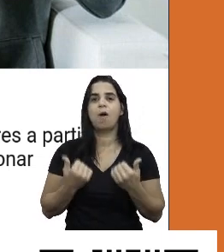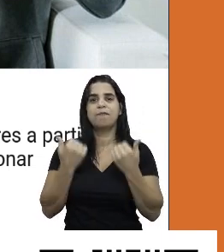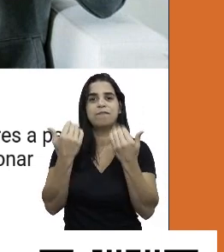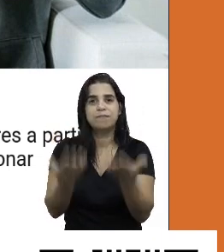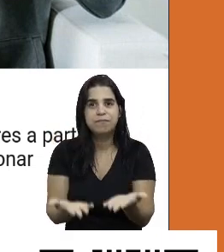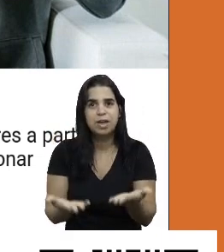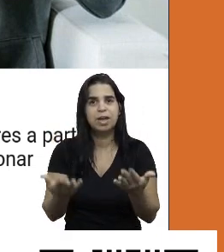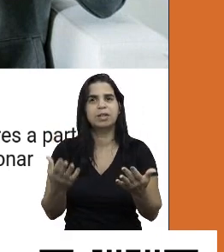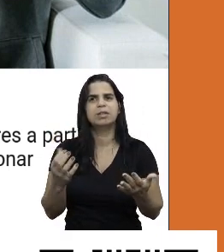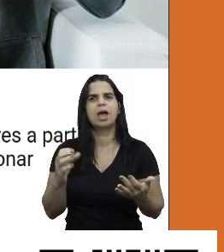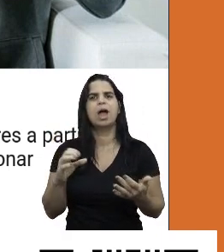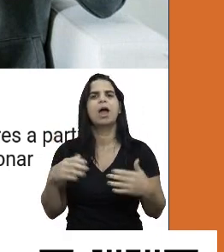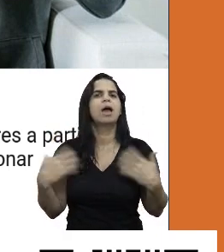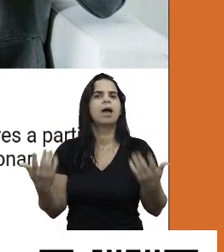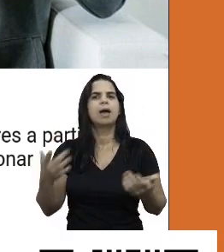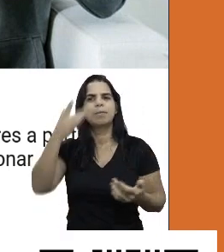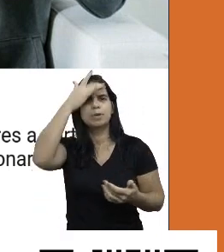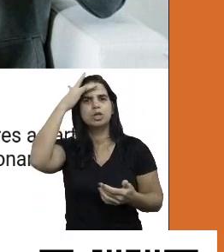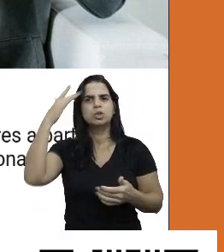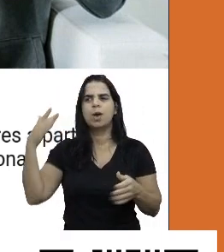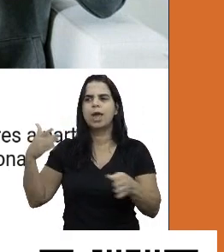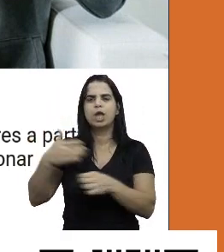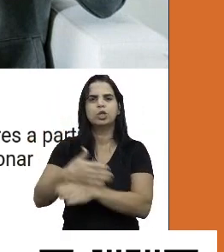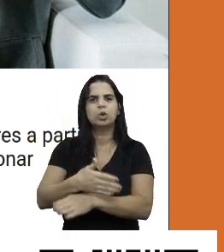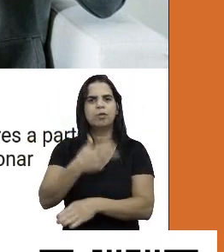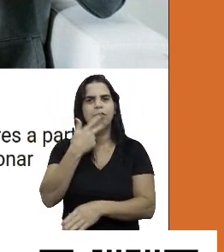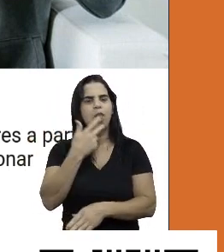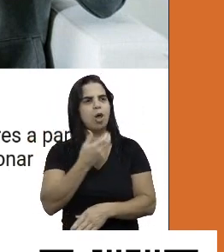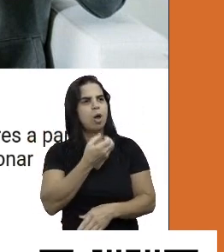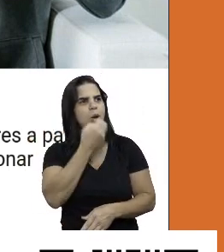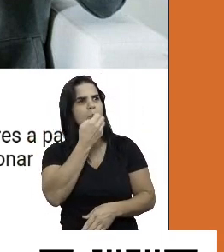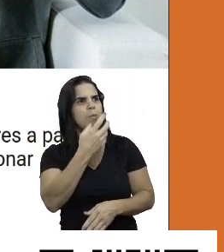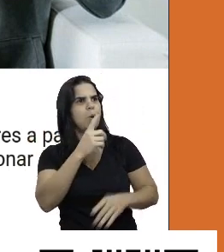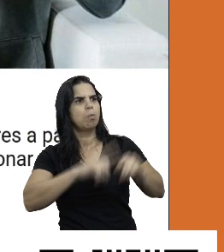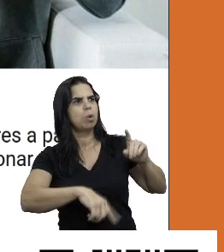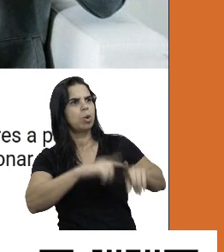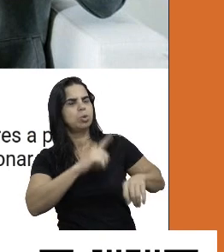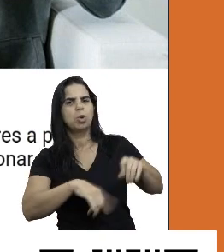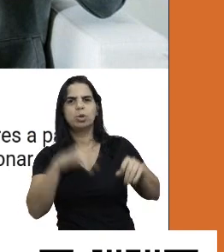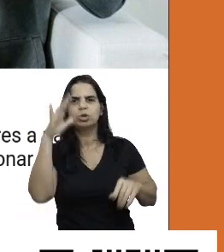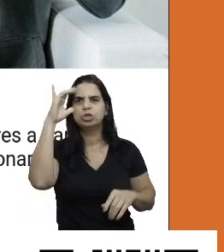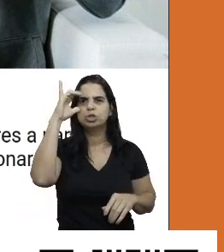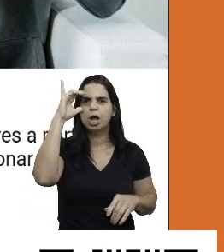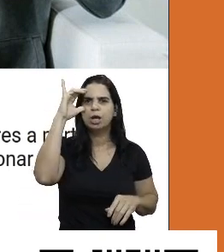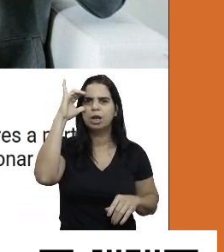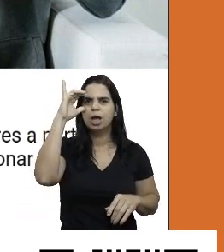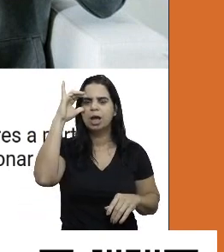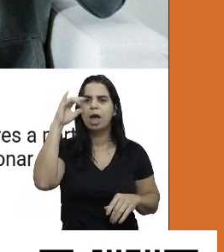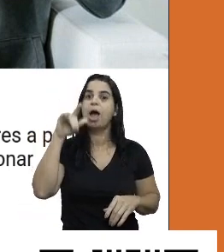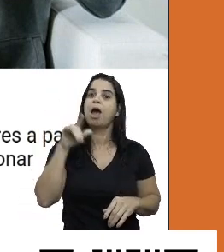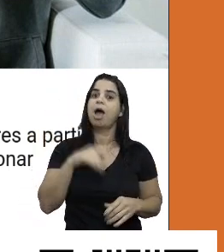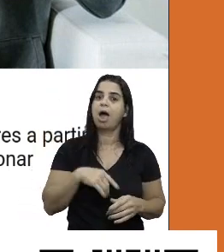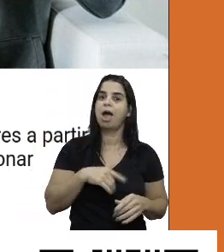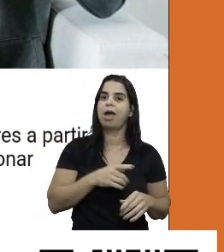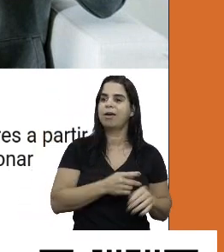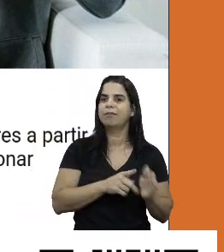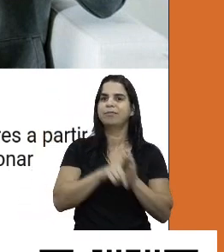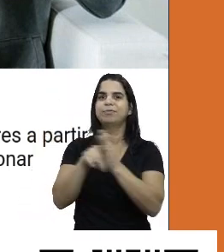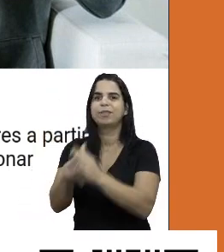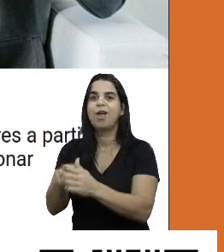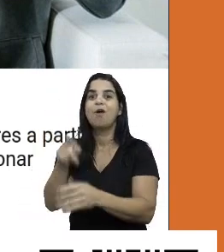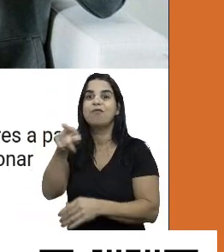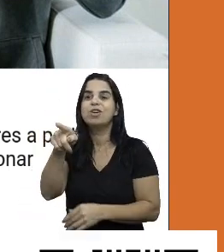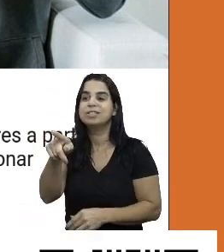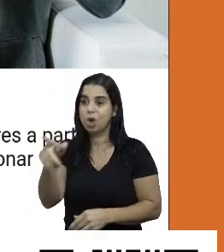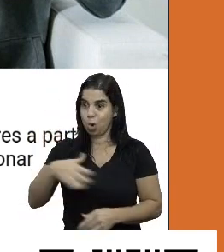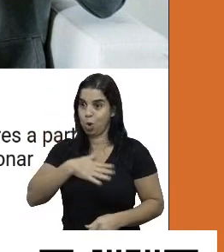direcionada Ah então alguém entrou e elogiou um produto meu no Instagram eu vou lá eu vou lá você gostou tanto que eu vou te dar 20% de